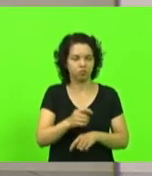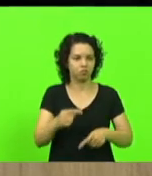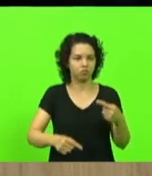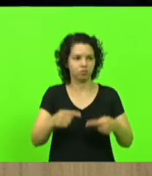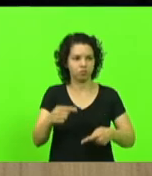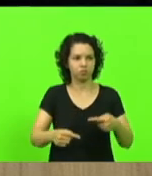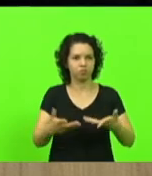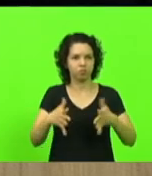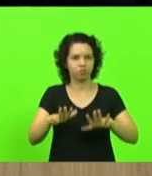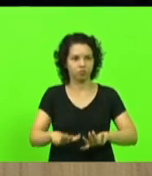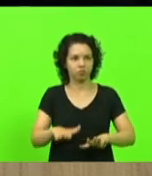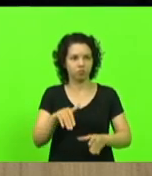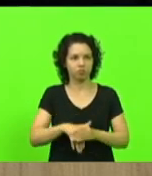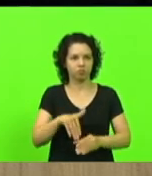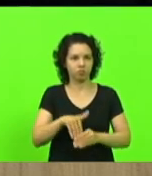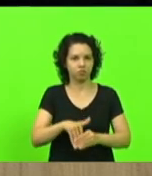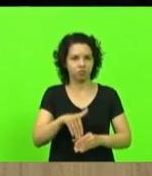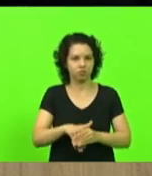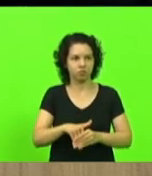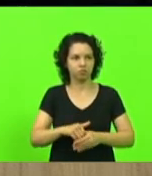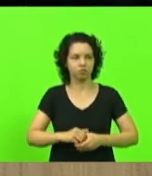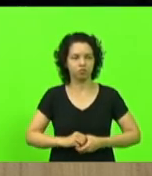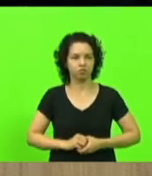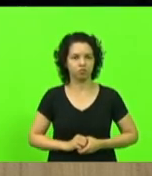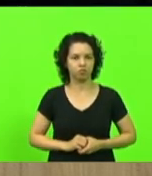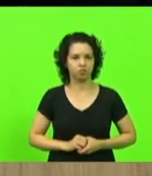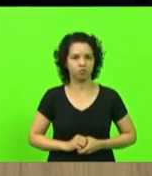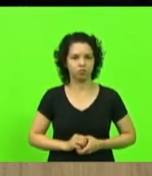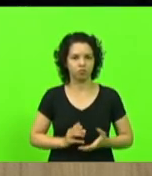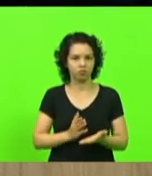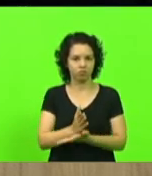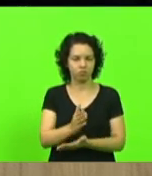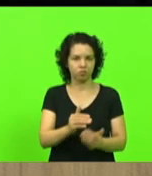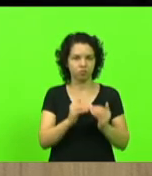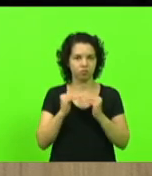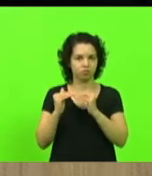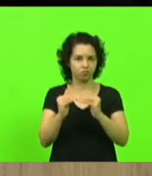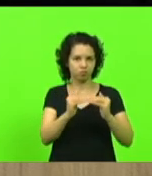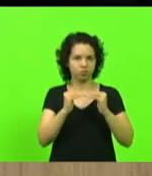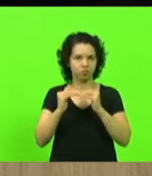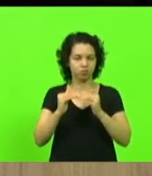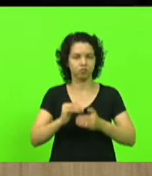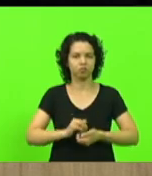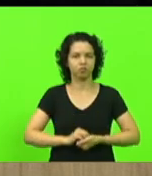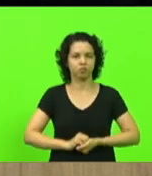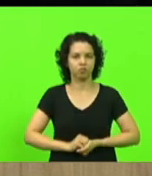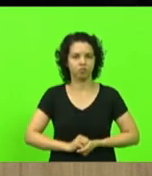queira discutir, em votação. Deputados que aprovam, permaneçam como se encontra. Aprovado por unanimidade.